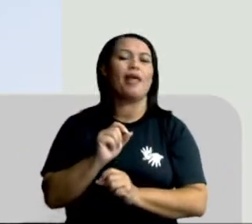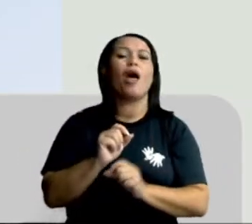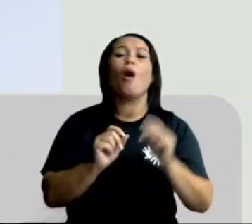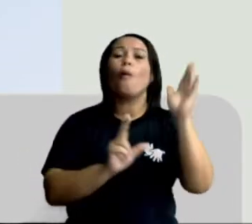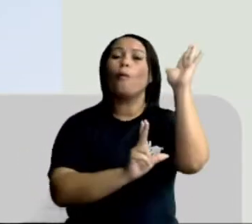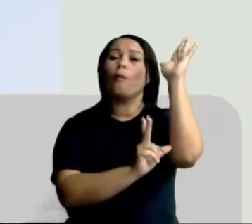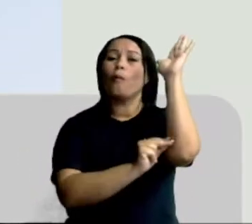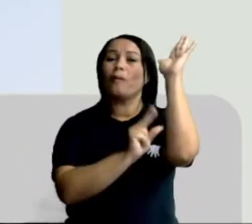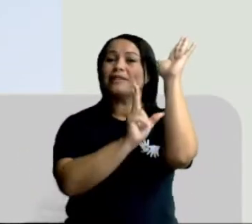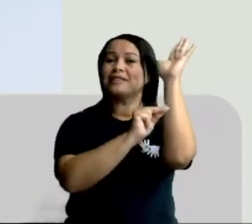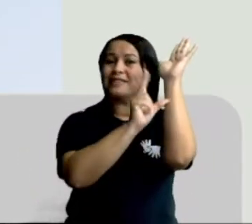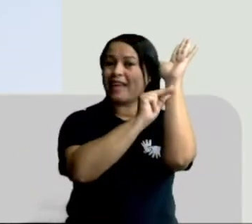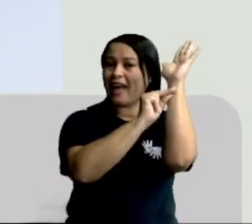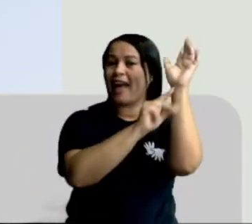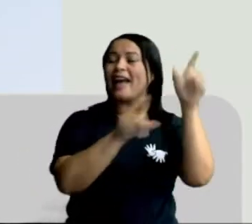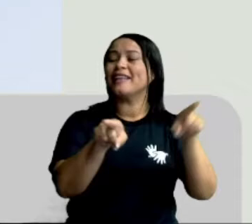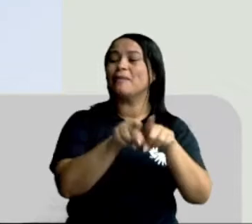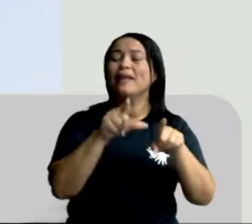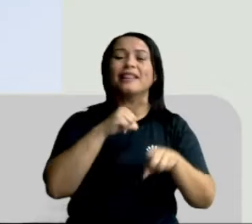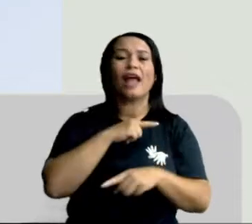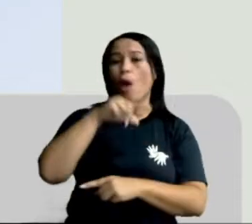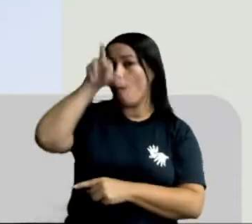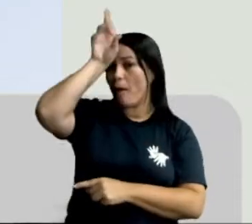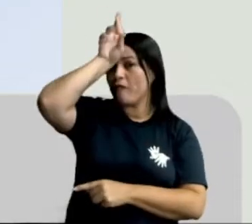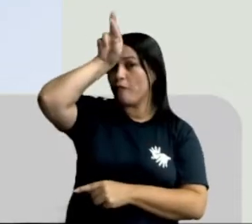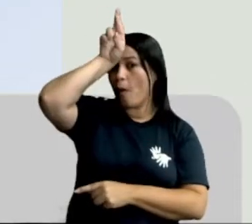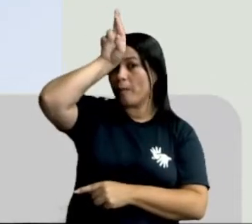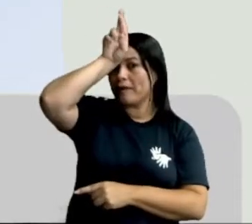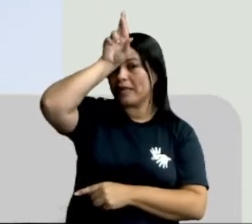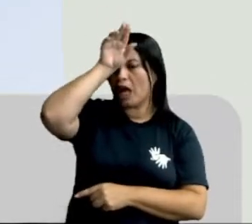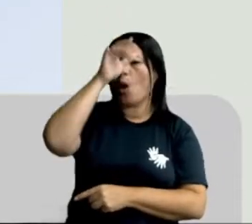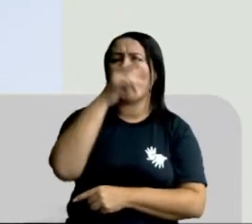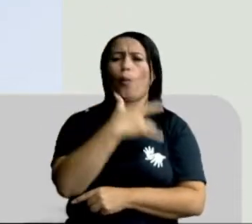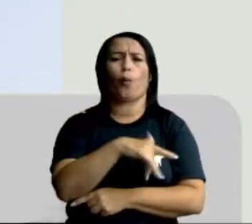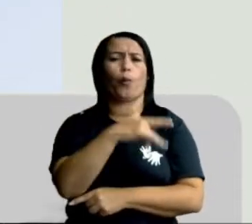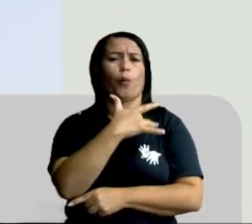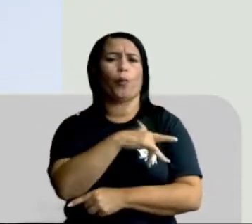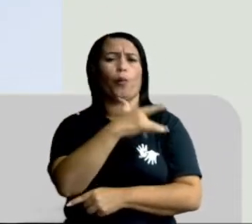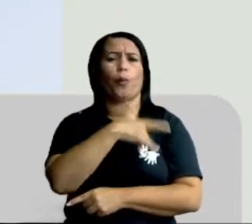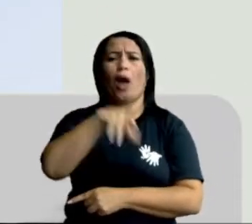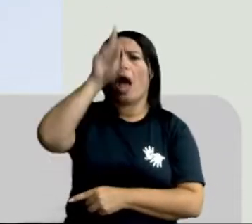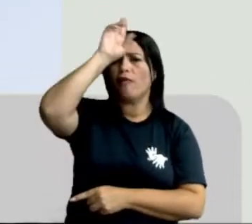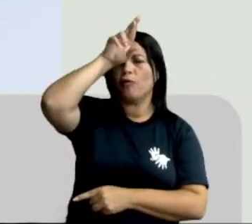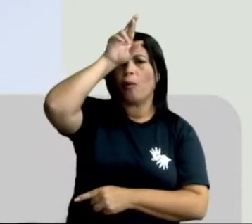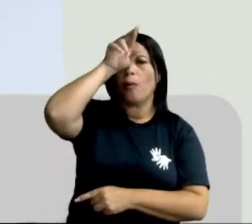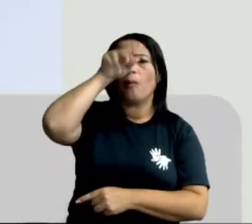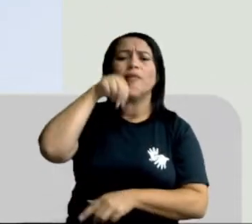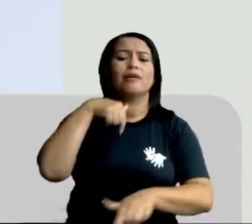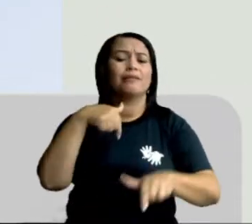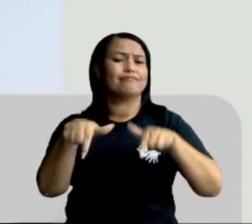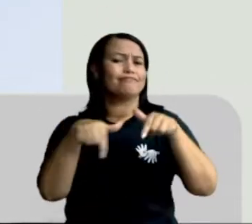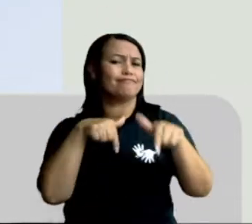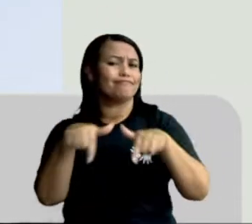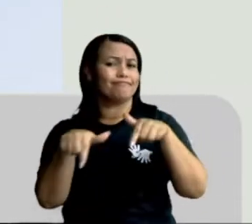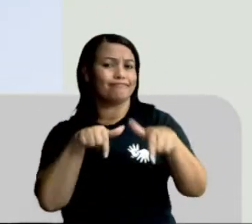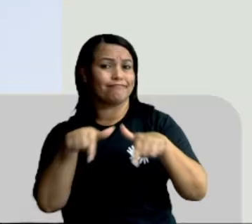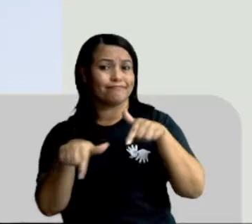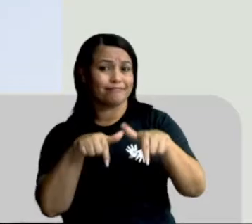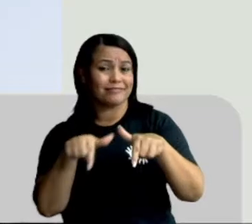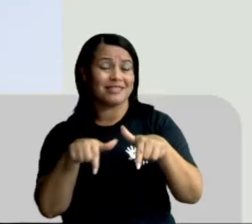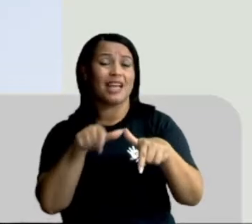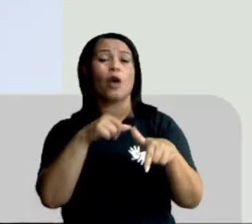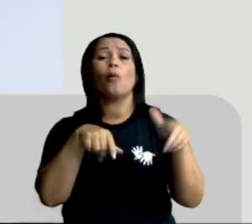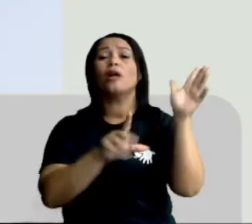cigarra e tem uma formiga. Coitadinha da formiga. Está trabalhando, enquanto